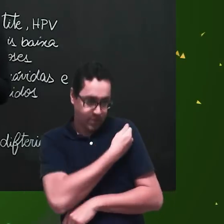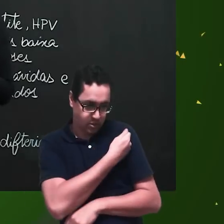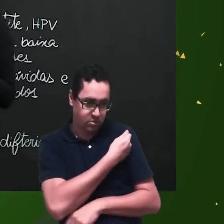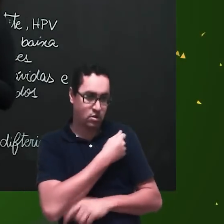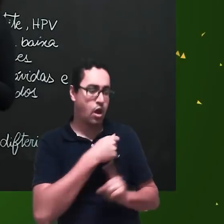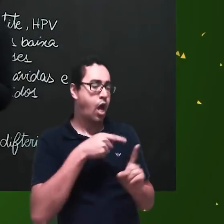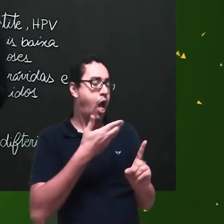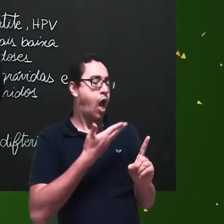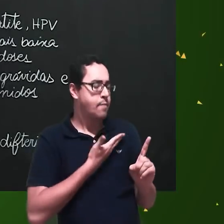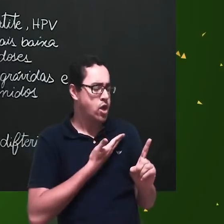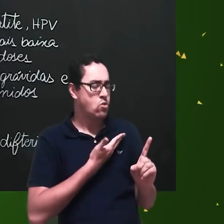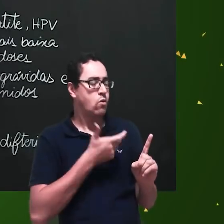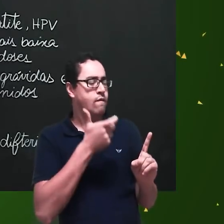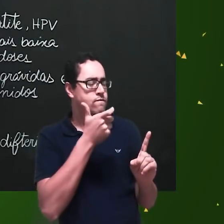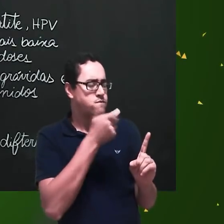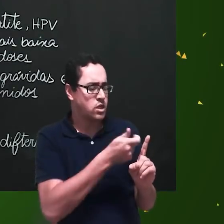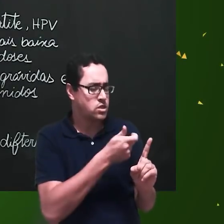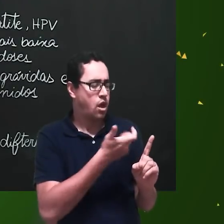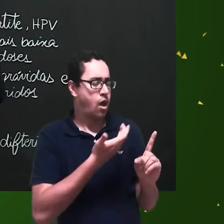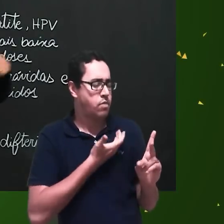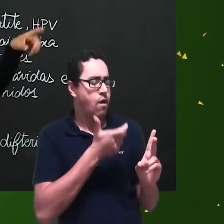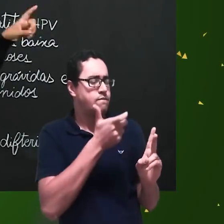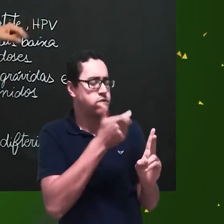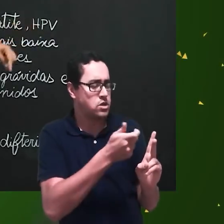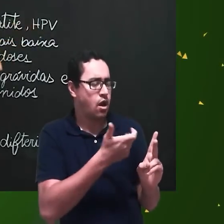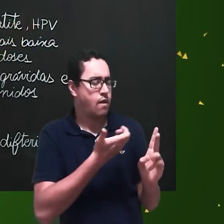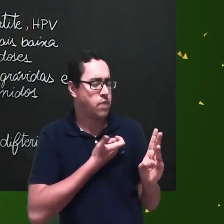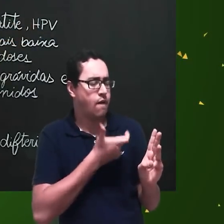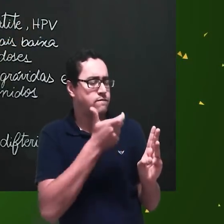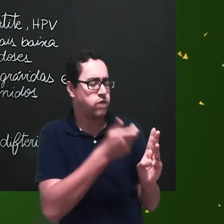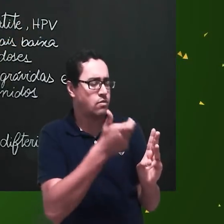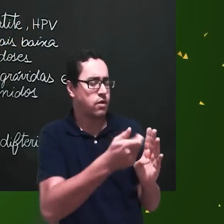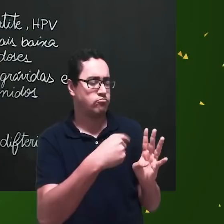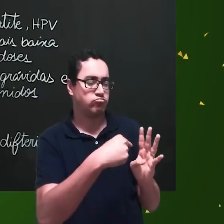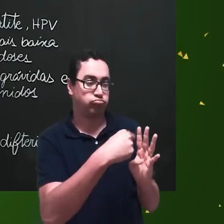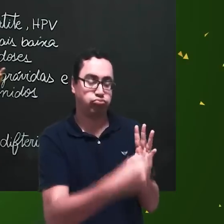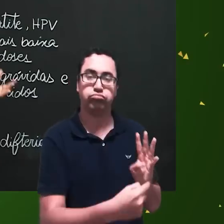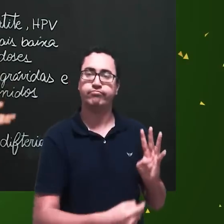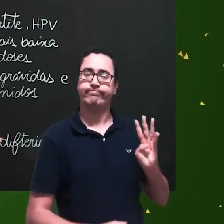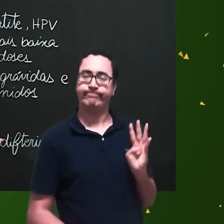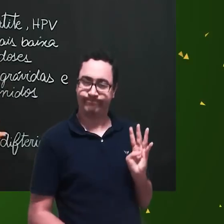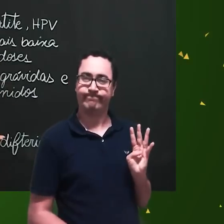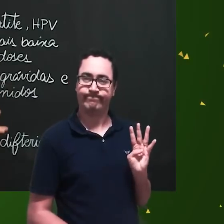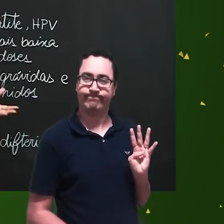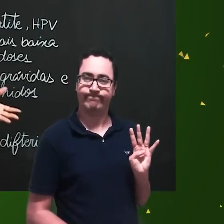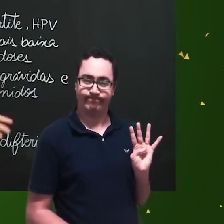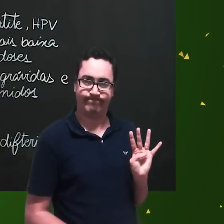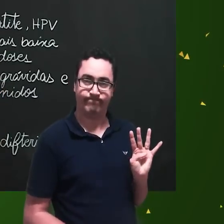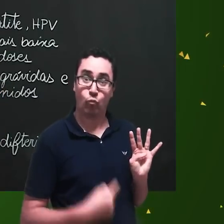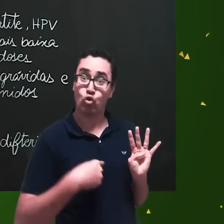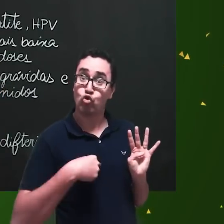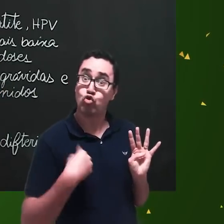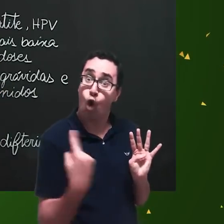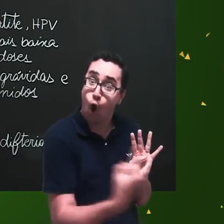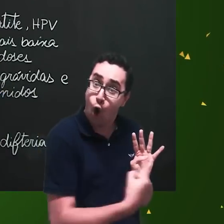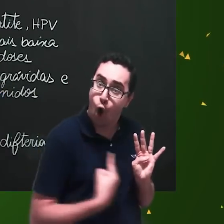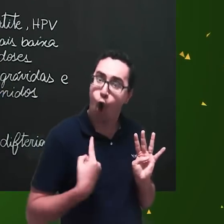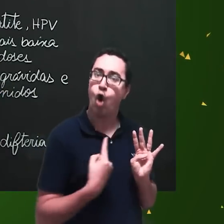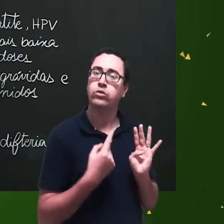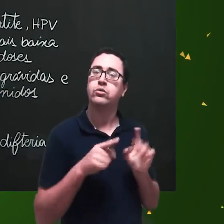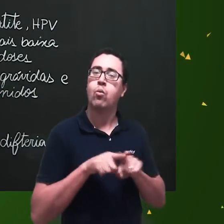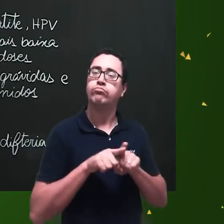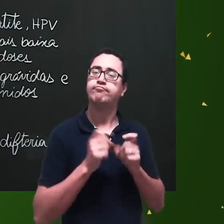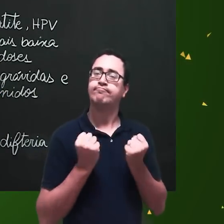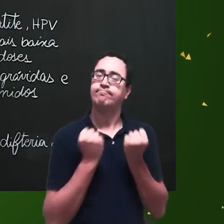vacina também. Esse outro amigo aqui também tomou vacina e esse aqui também tomou vacina. Logo, nós estamos imunizados,